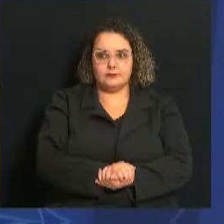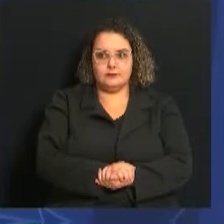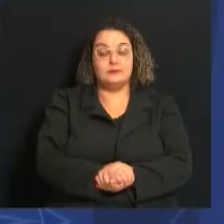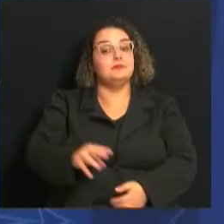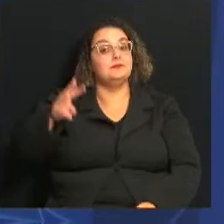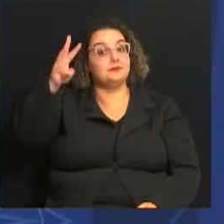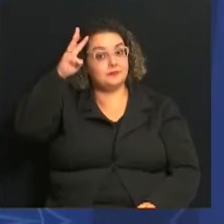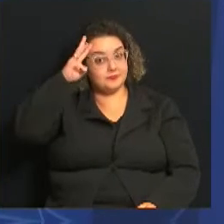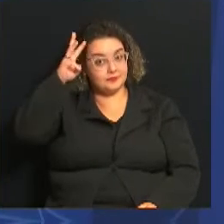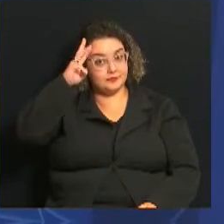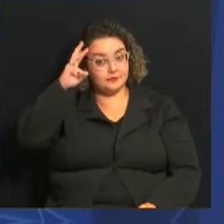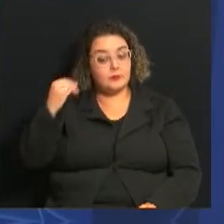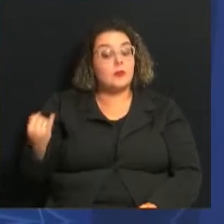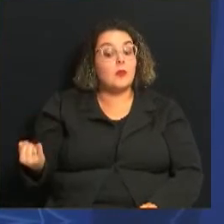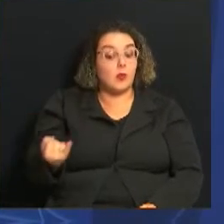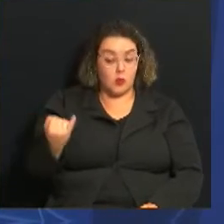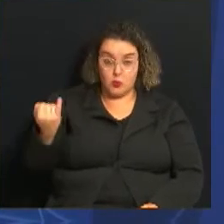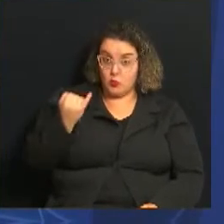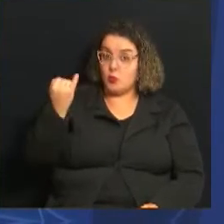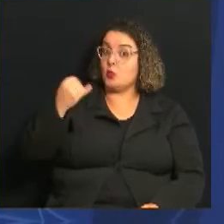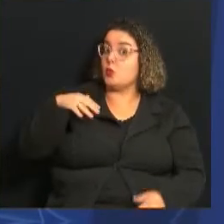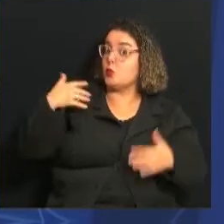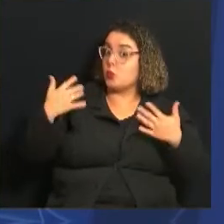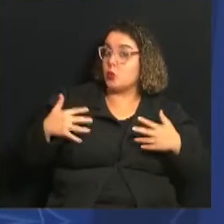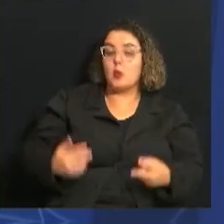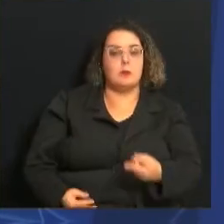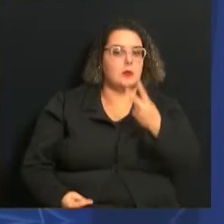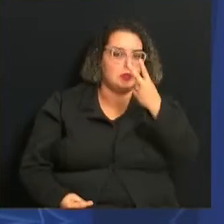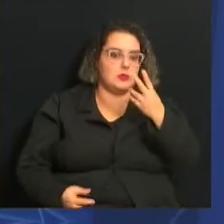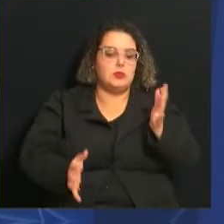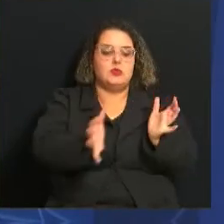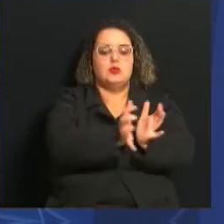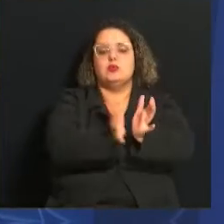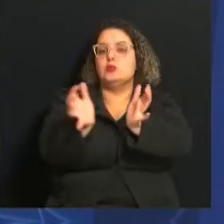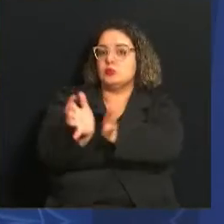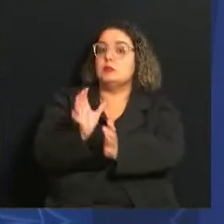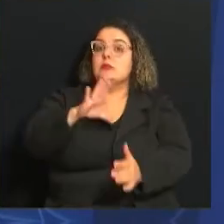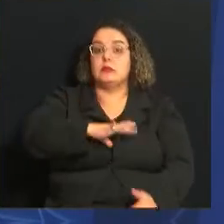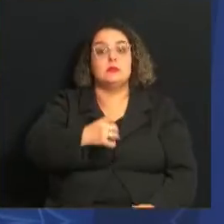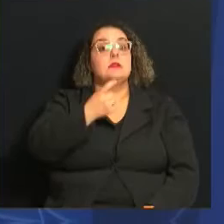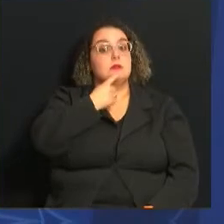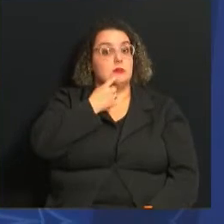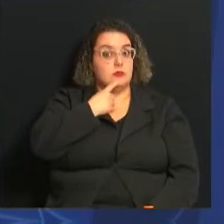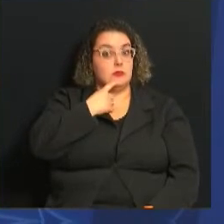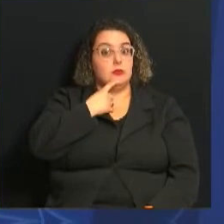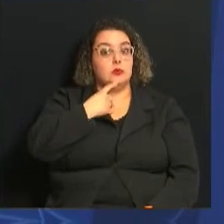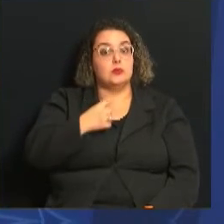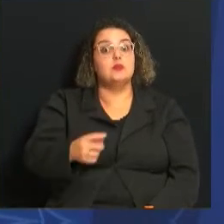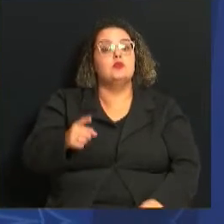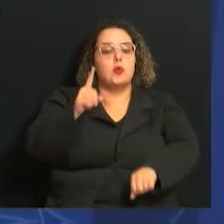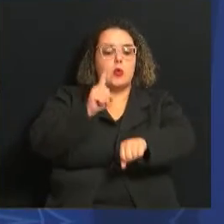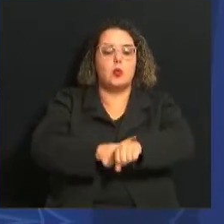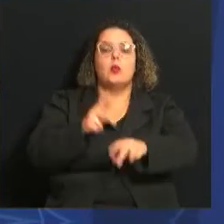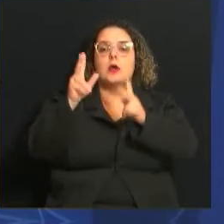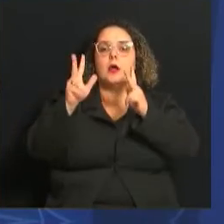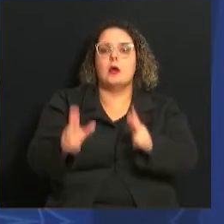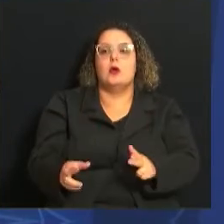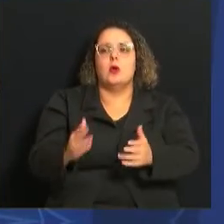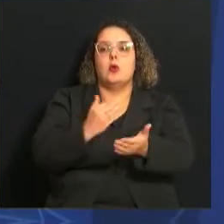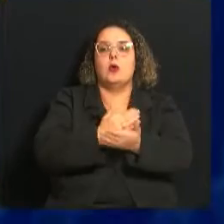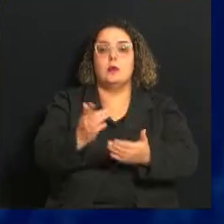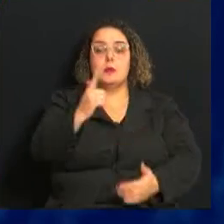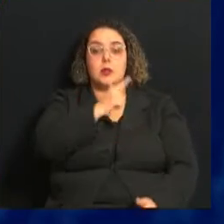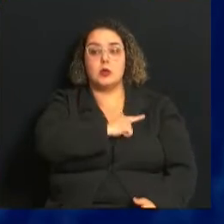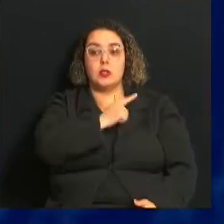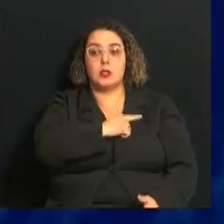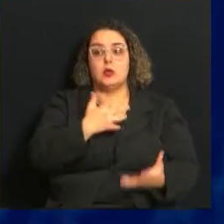Terça-feira importantíssima, viu, para as duas equipes aqui de Campinas que jogam no mesmo horário. Começamos com o Guarani, que recebe